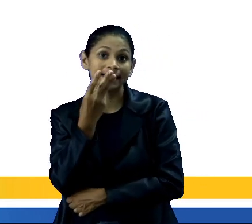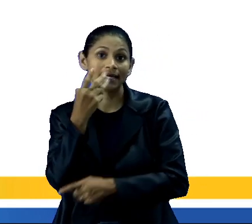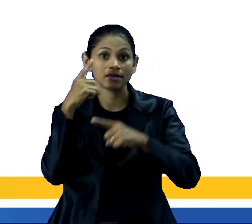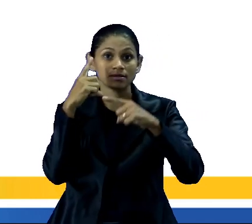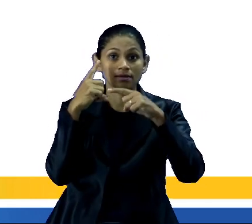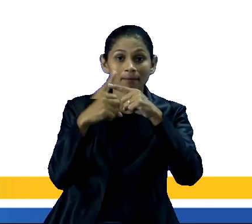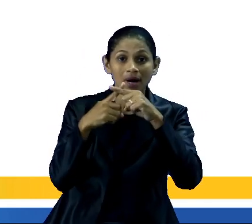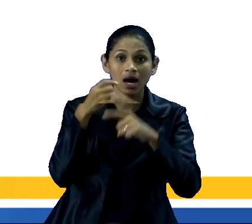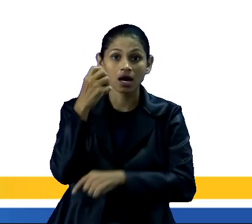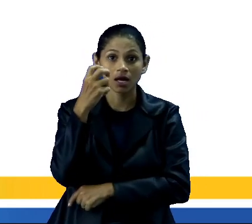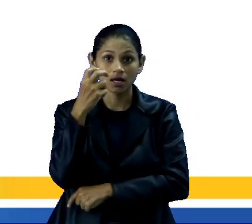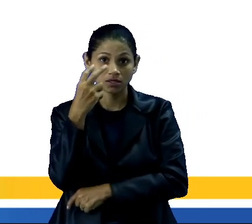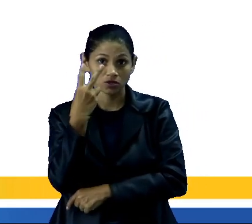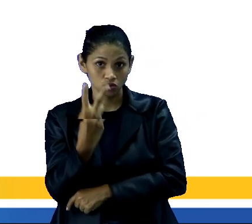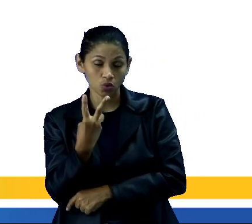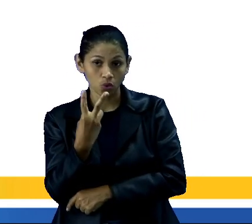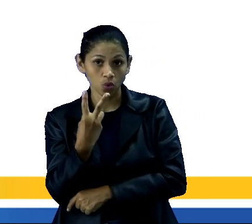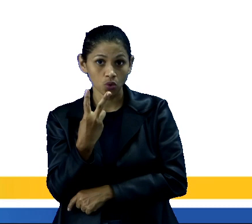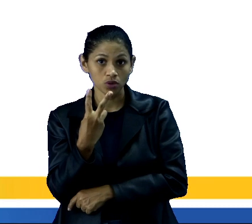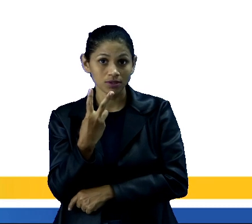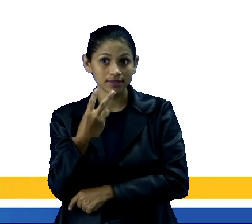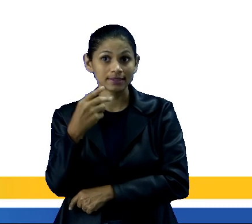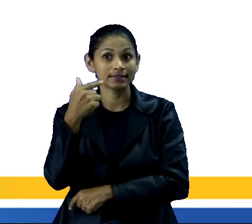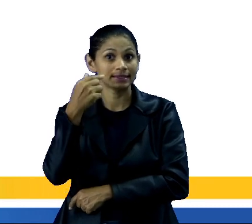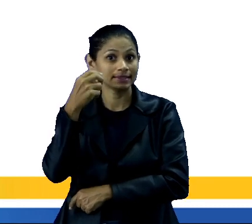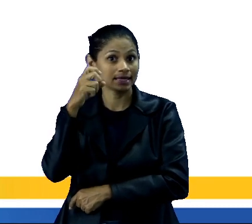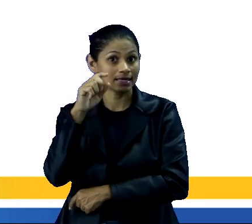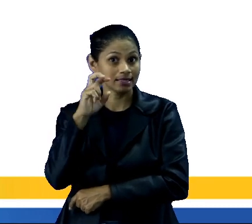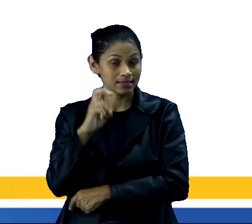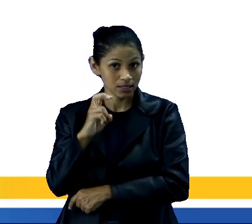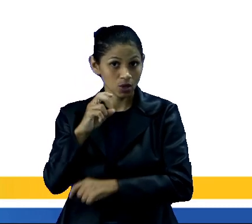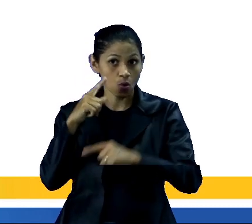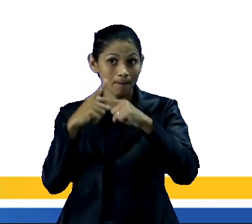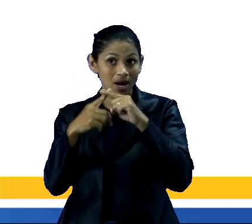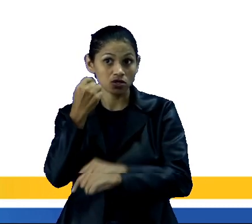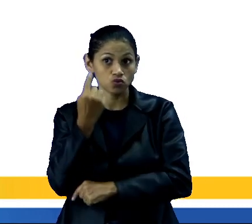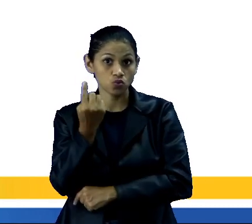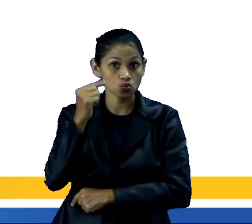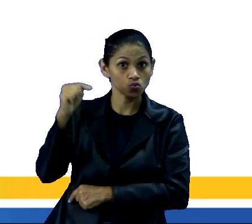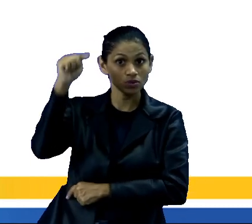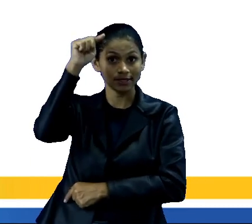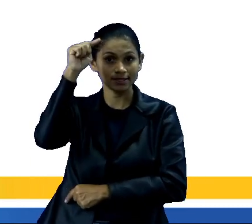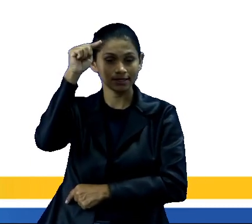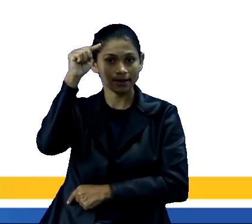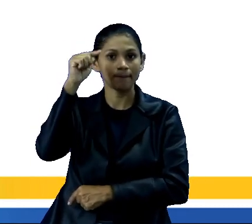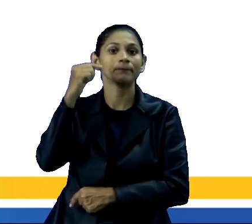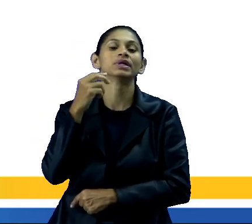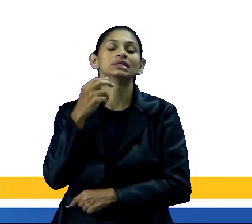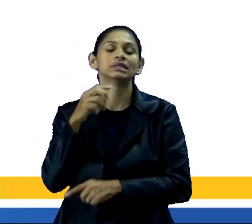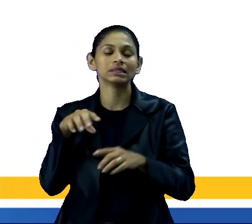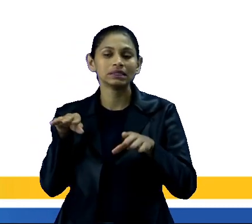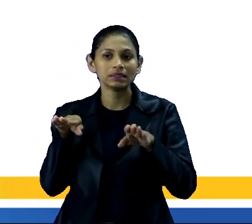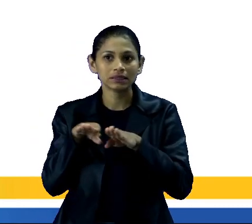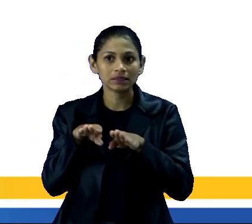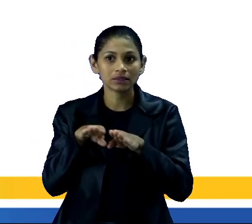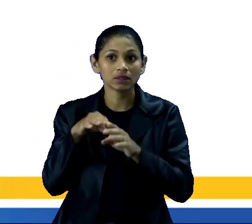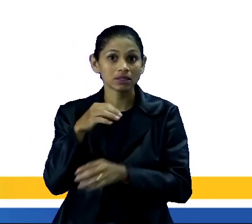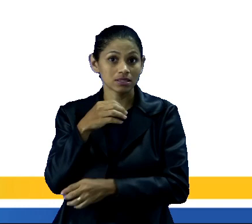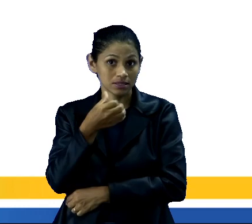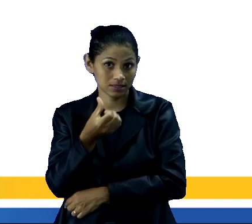número 1 não tem ninguém para somar, desce ele. Então, 13,5 mais 2,8